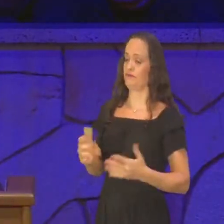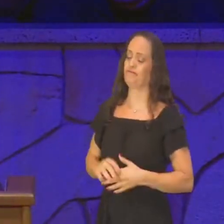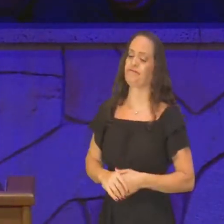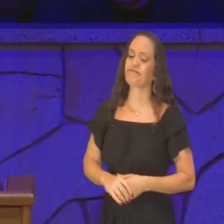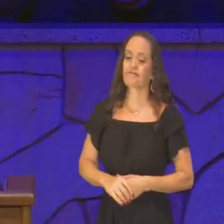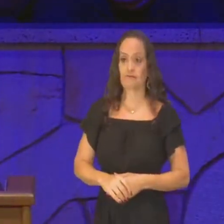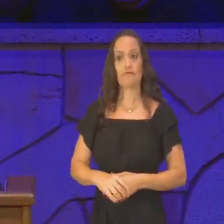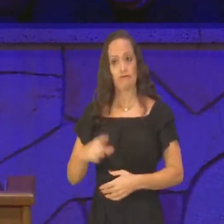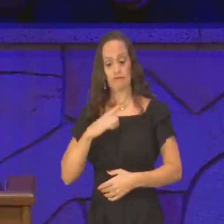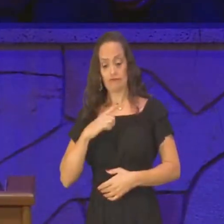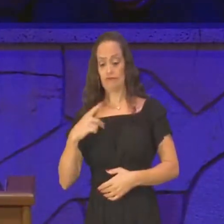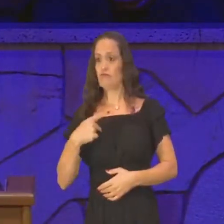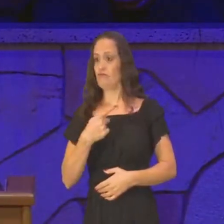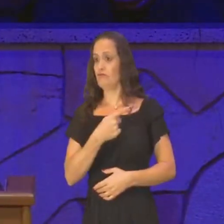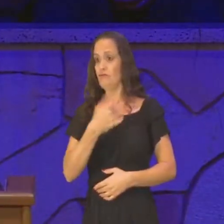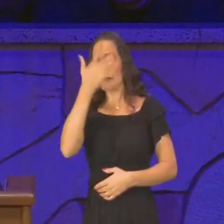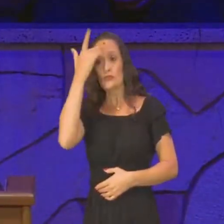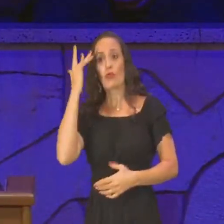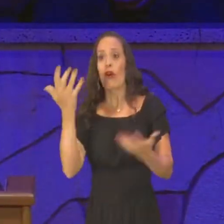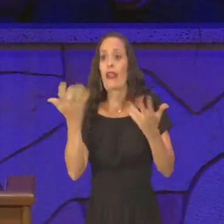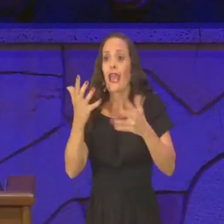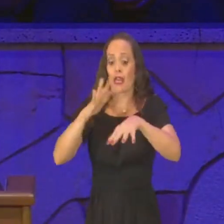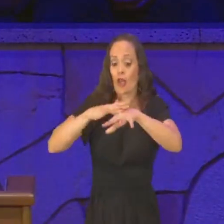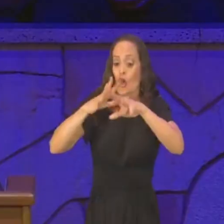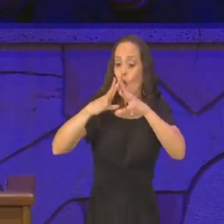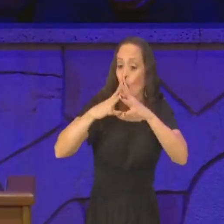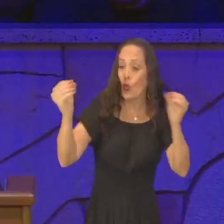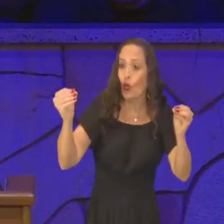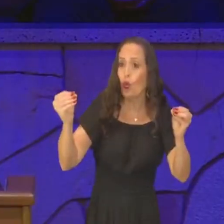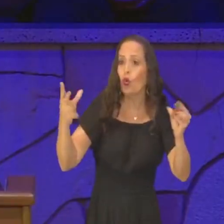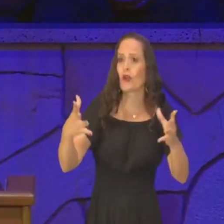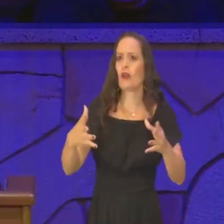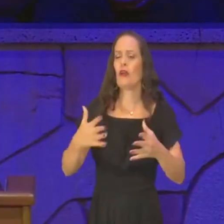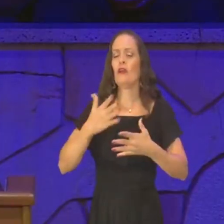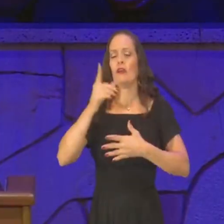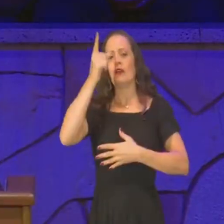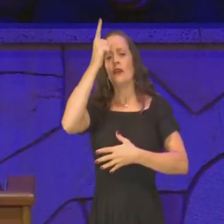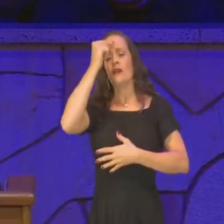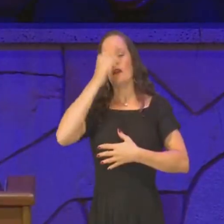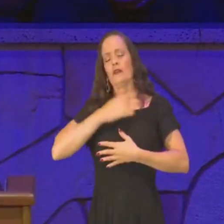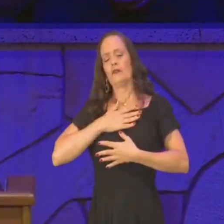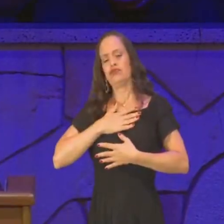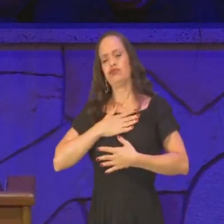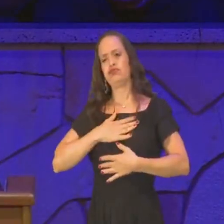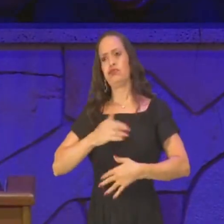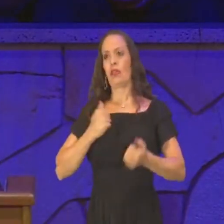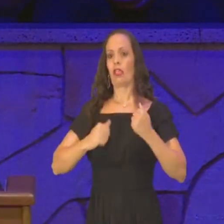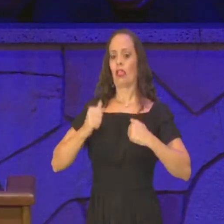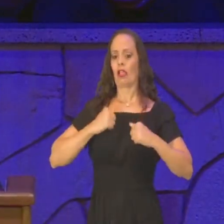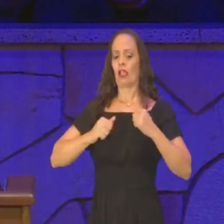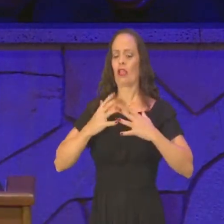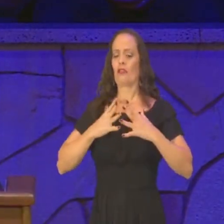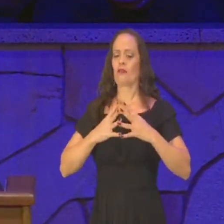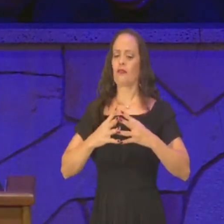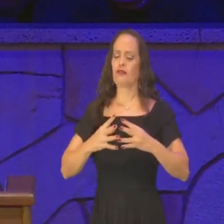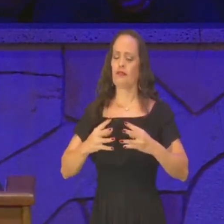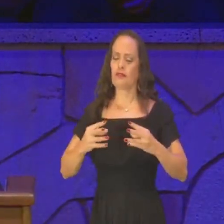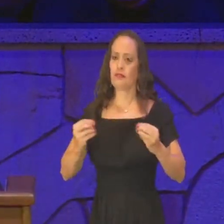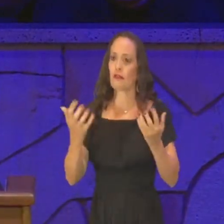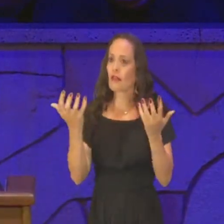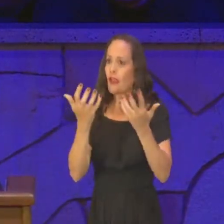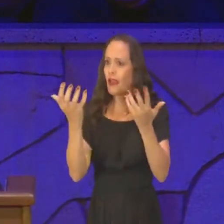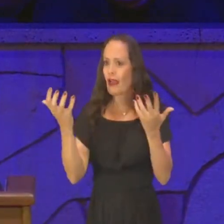Há pessoas que querem cura, há pessoas que querem alívio para a sua ansiedade e agitação da alma.